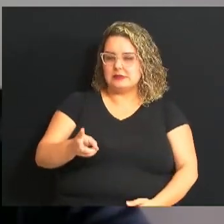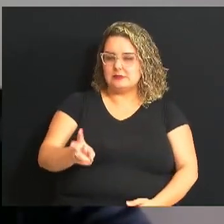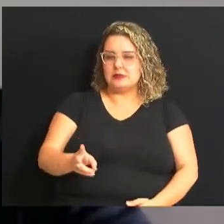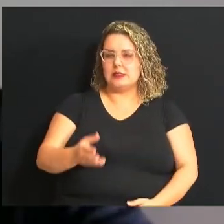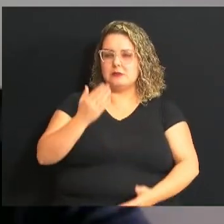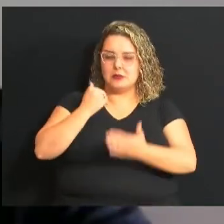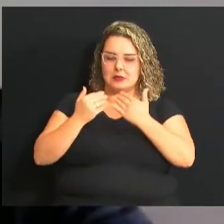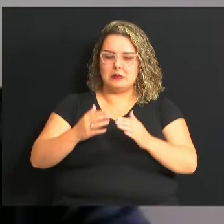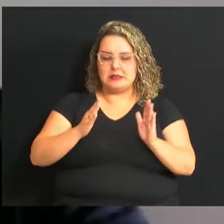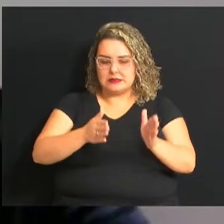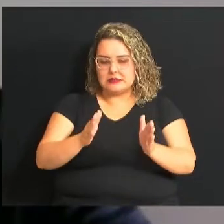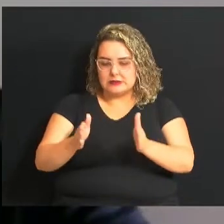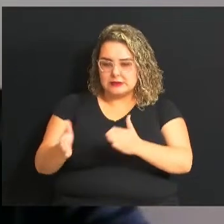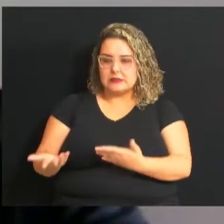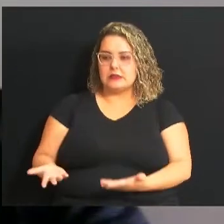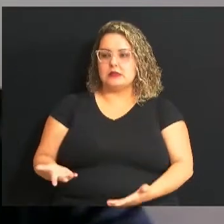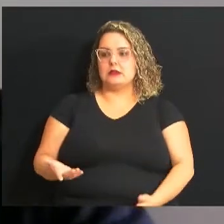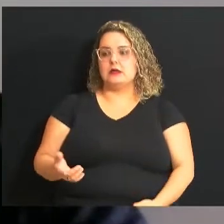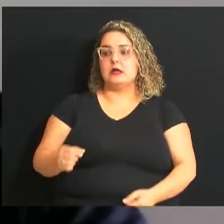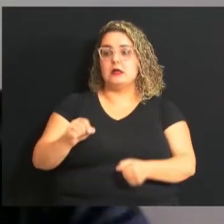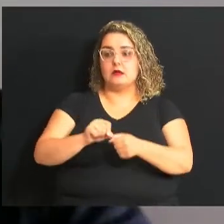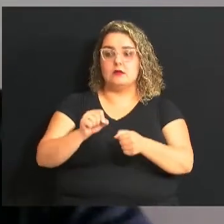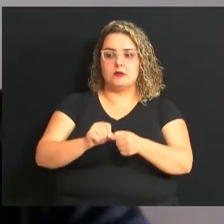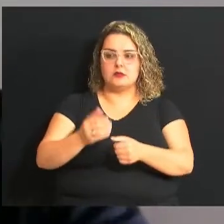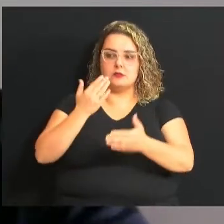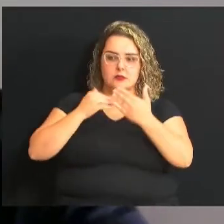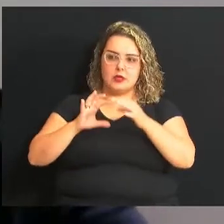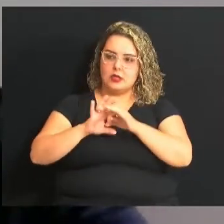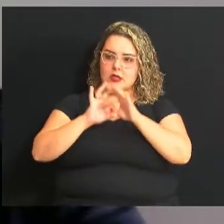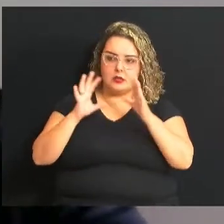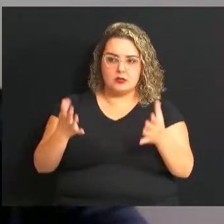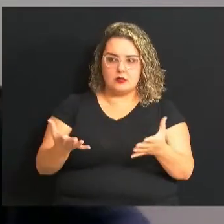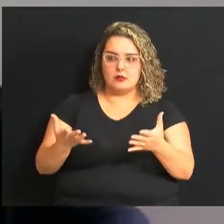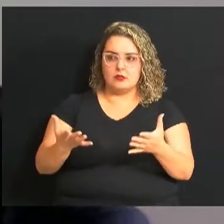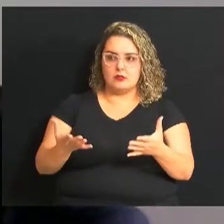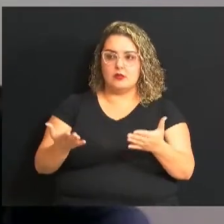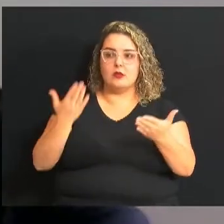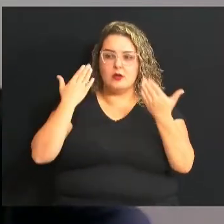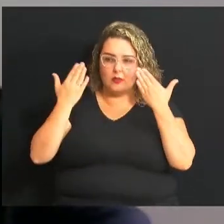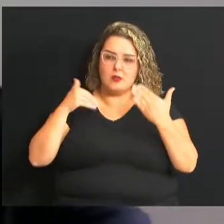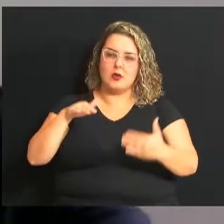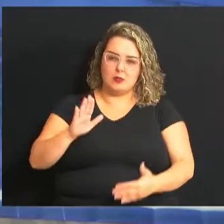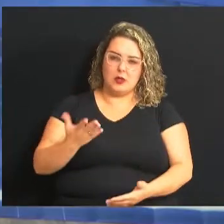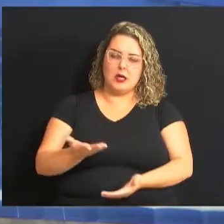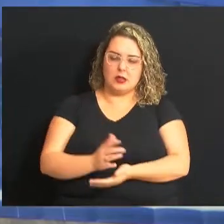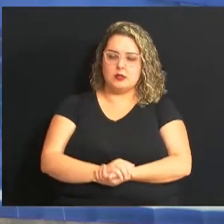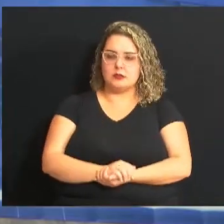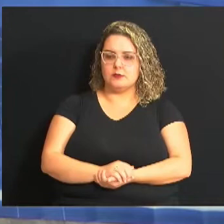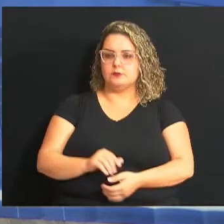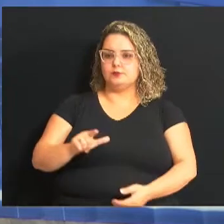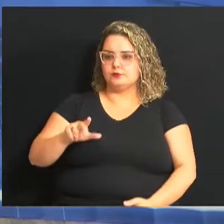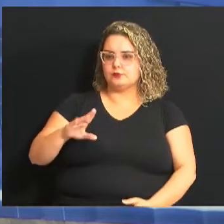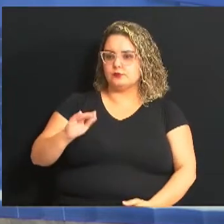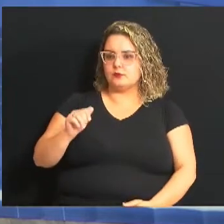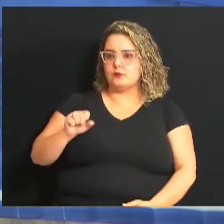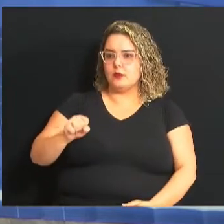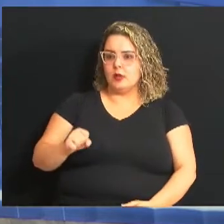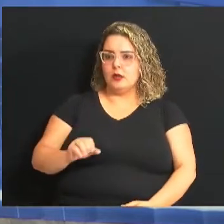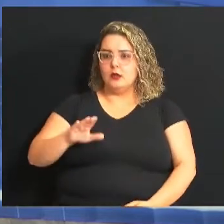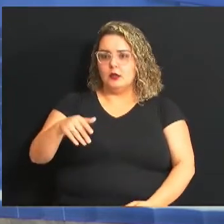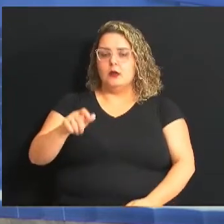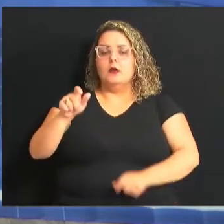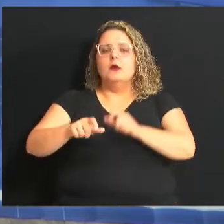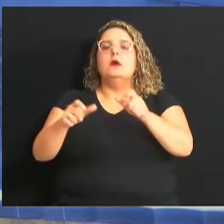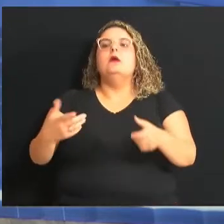caso, ela acaba fazendo uma refeição livre, mais para o psicológico, assim. E Lucas, quando a pessoa faz a